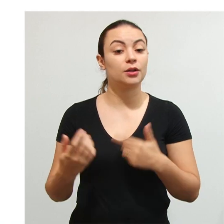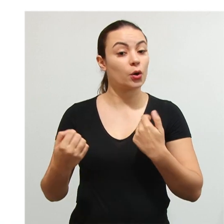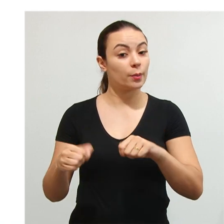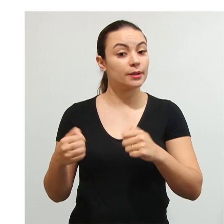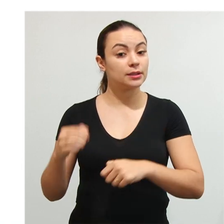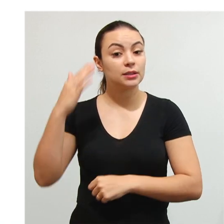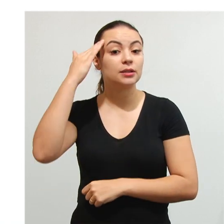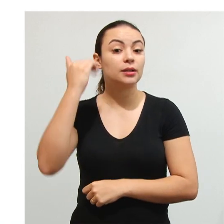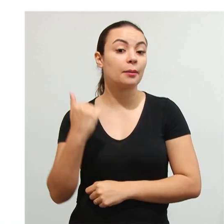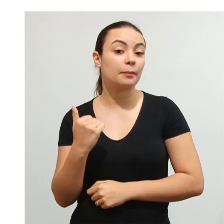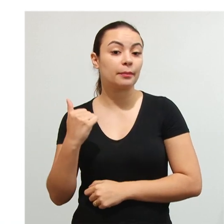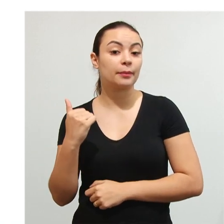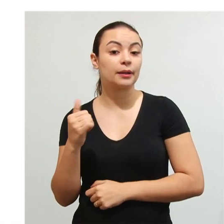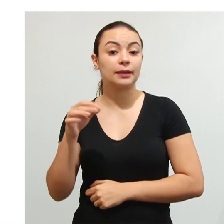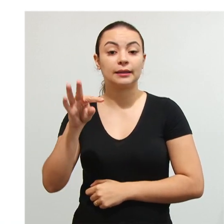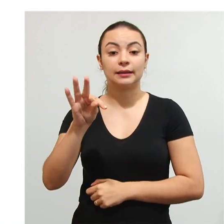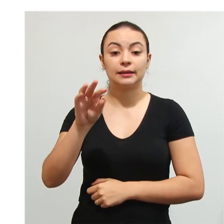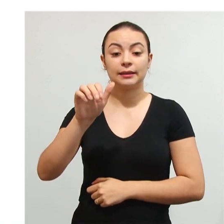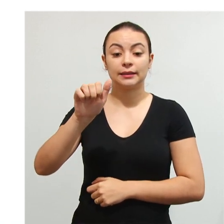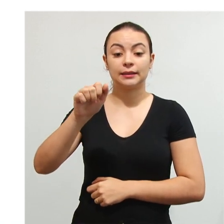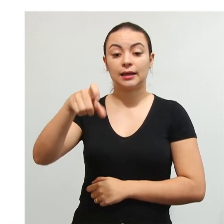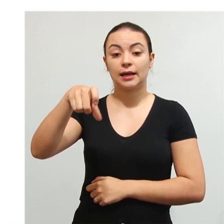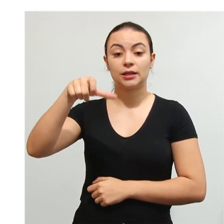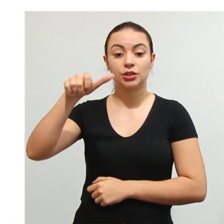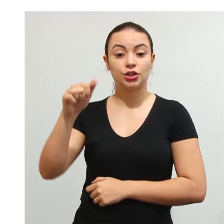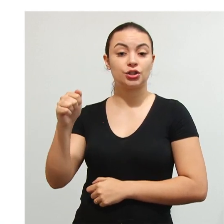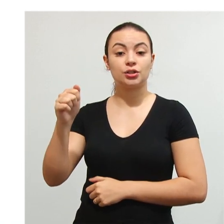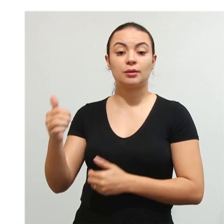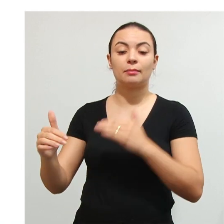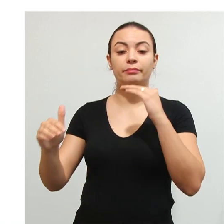de taxas proporcionais